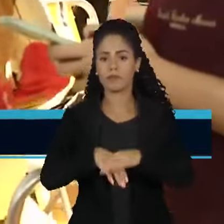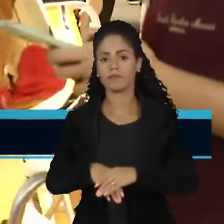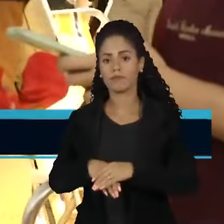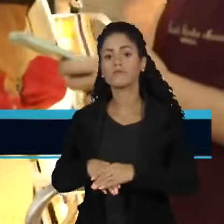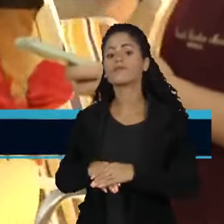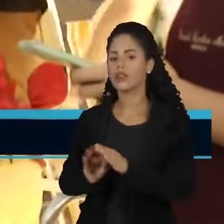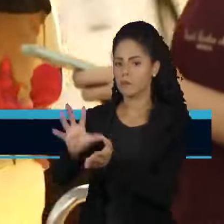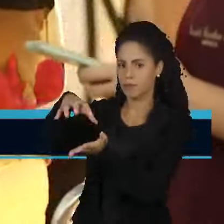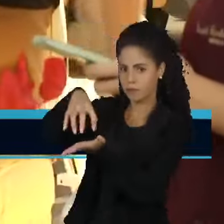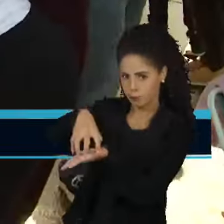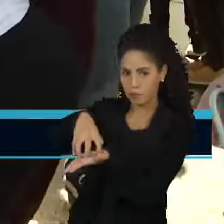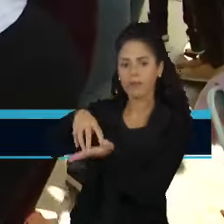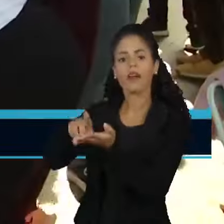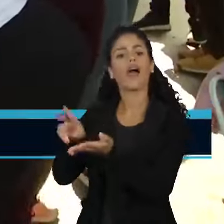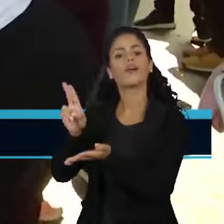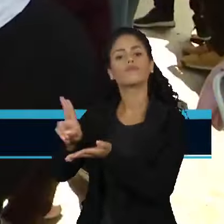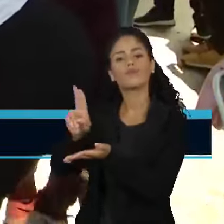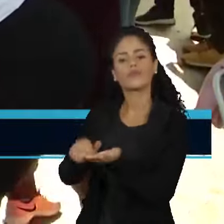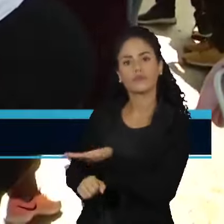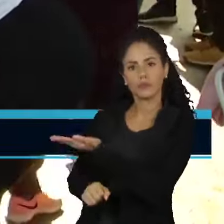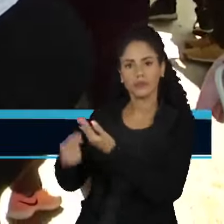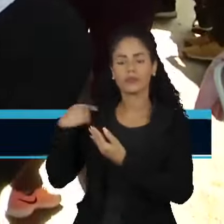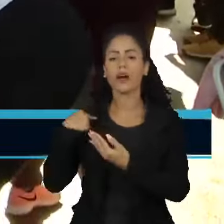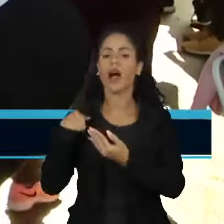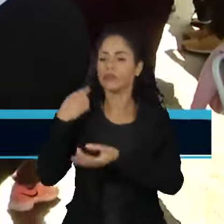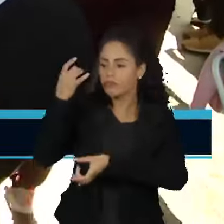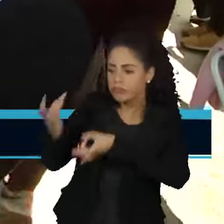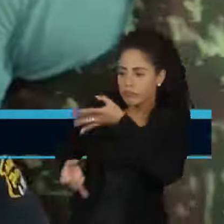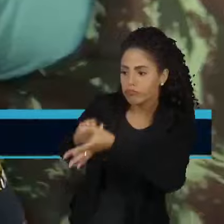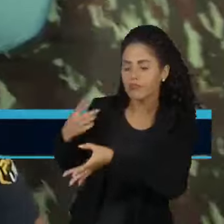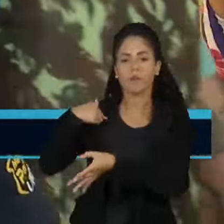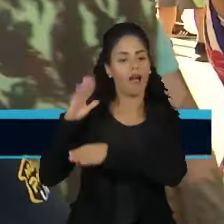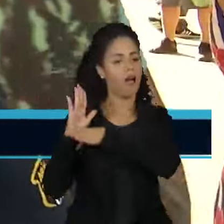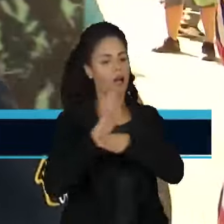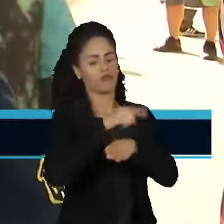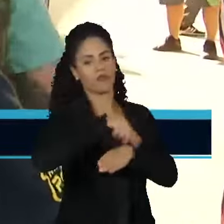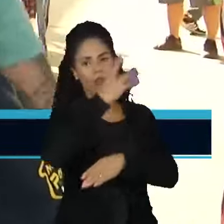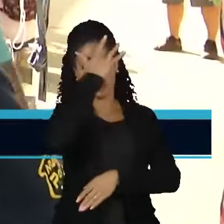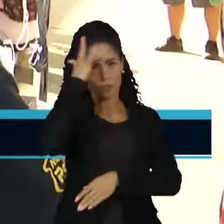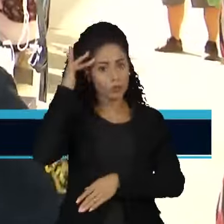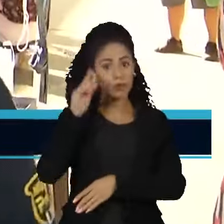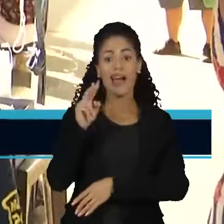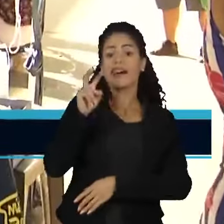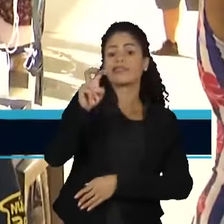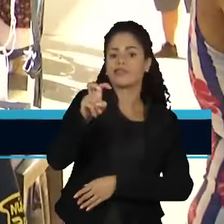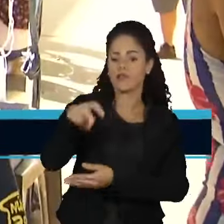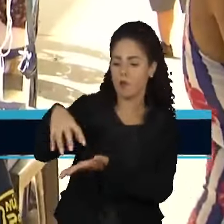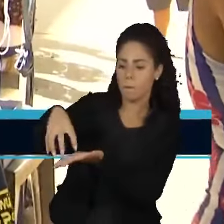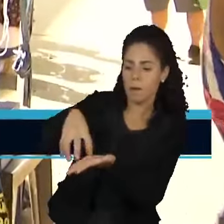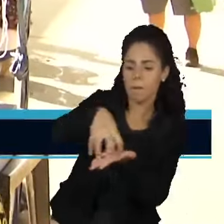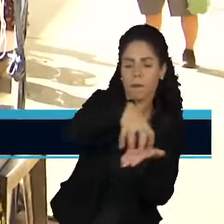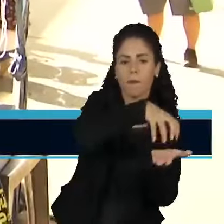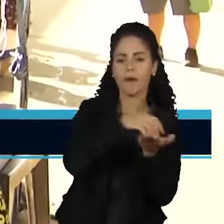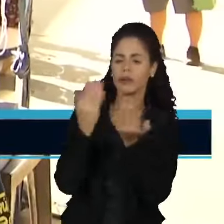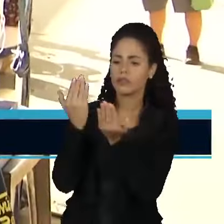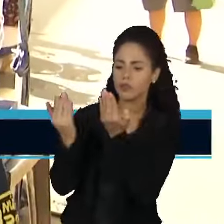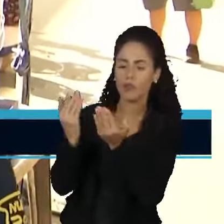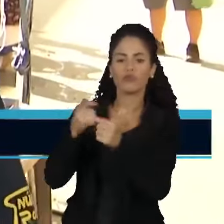de ciências da saúde deixaram as salas de aula para ajudar. Nós estamos com 5 postos de atendimento, equipe de